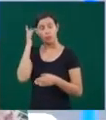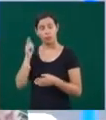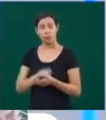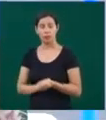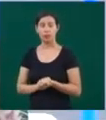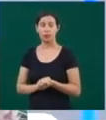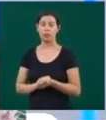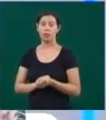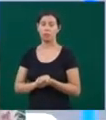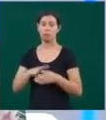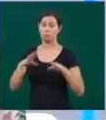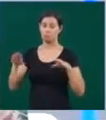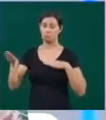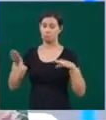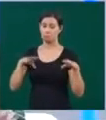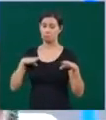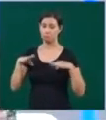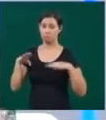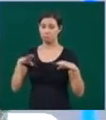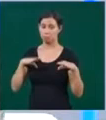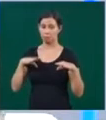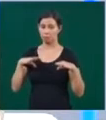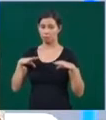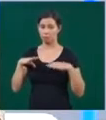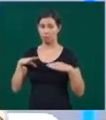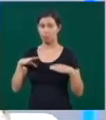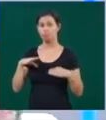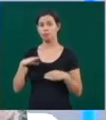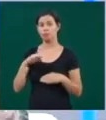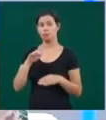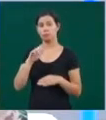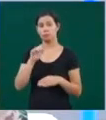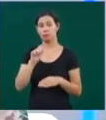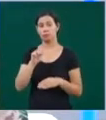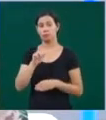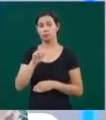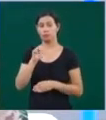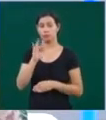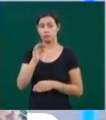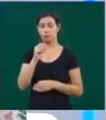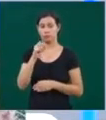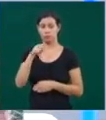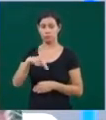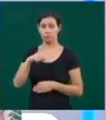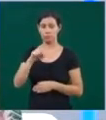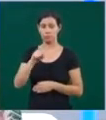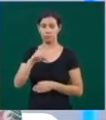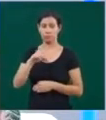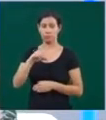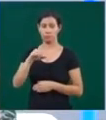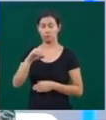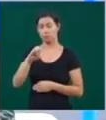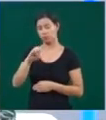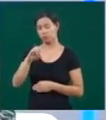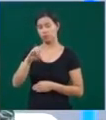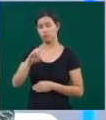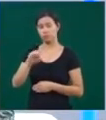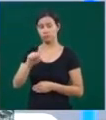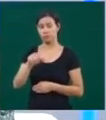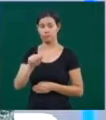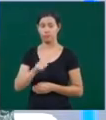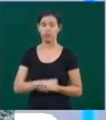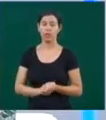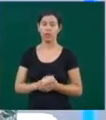31 na praça adolfo fonseca praça do da escola museu para ser conhecido ainda joão pinheiro a gente abre as atividades às